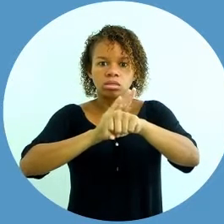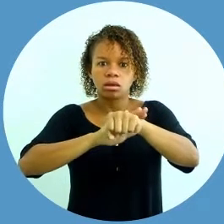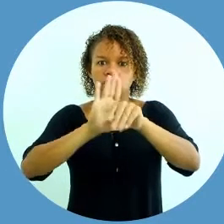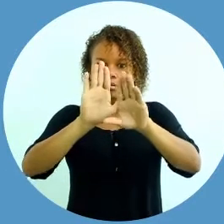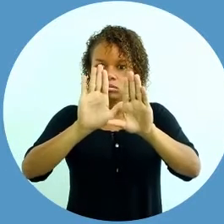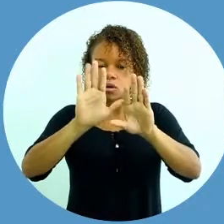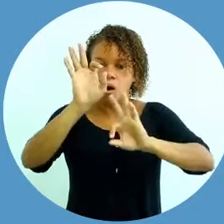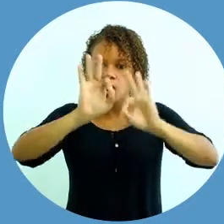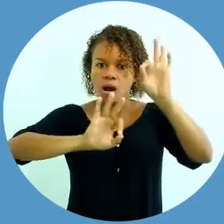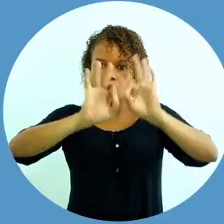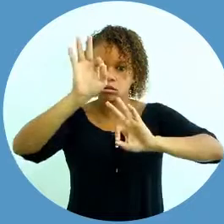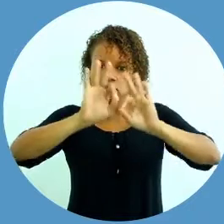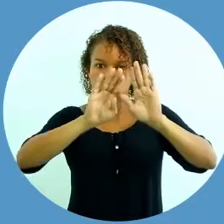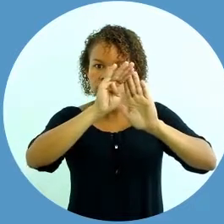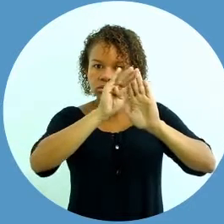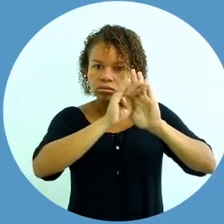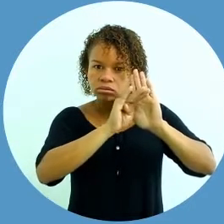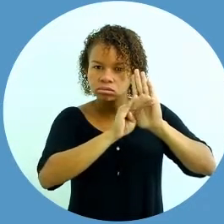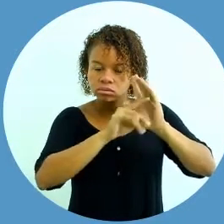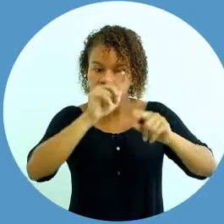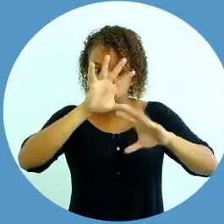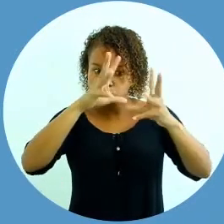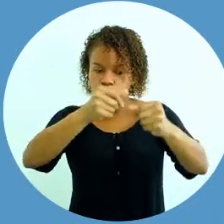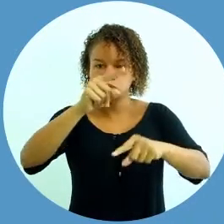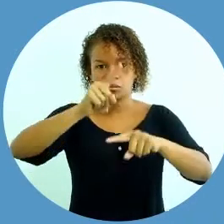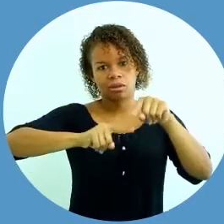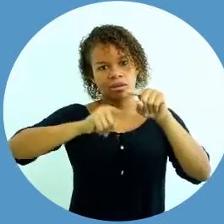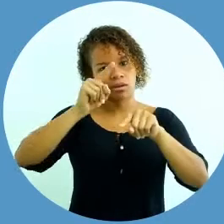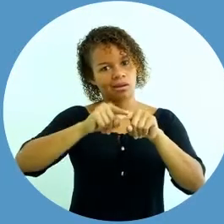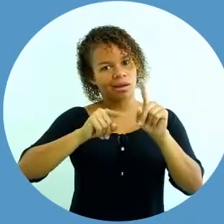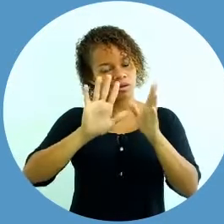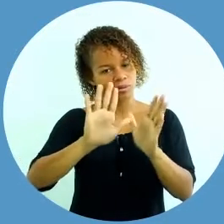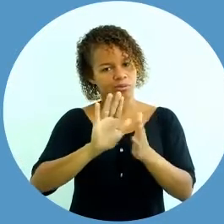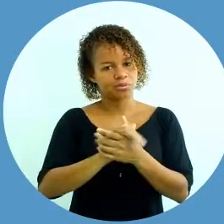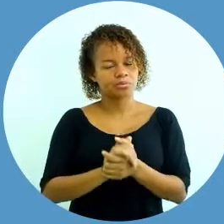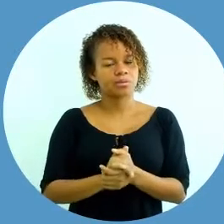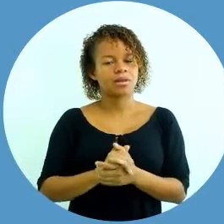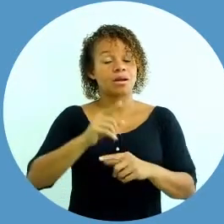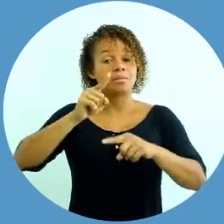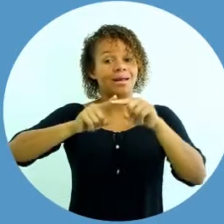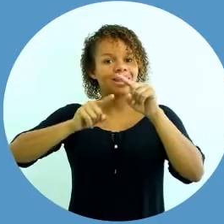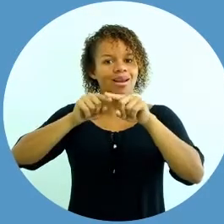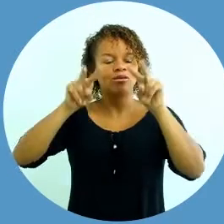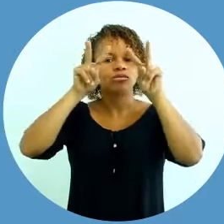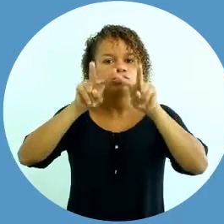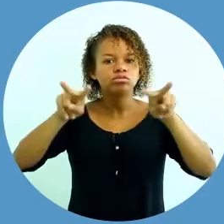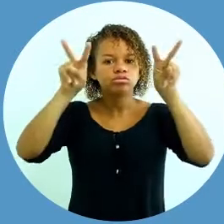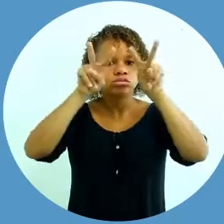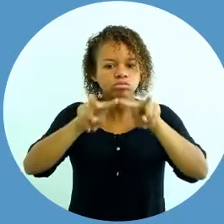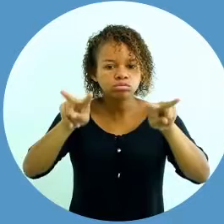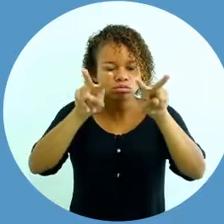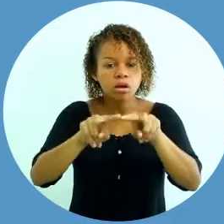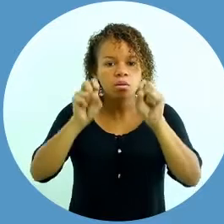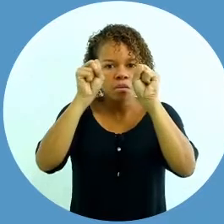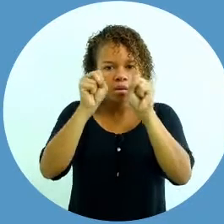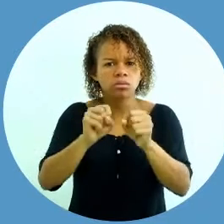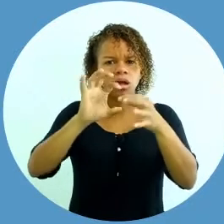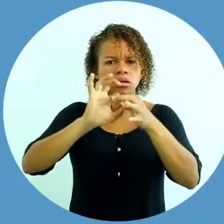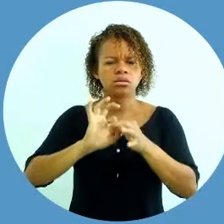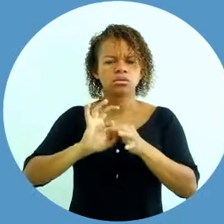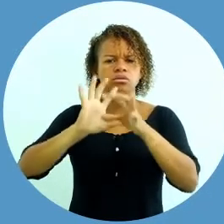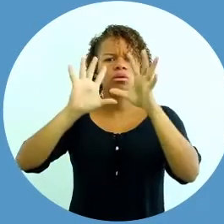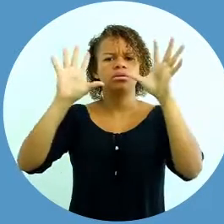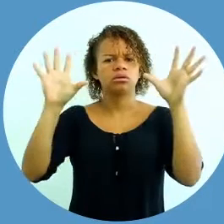certo tempo planejando e organizando todos os materiais. O material audiovisual, ele pode